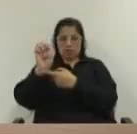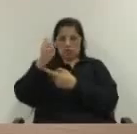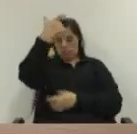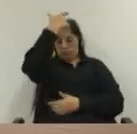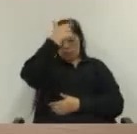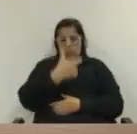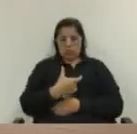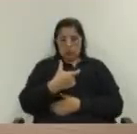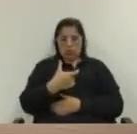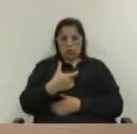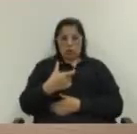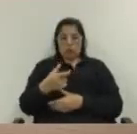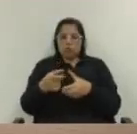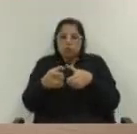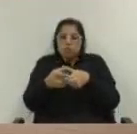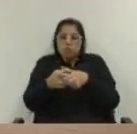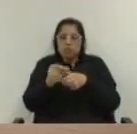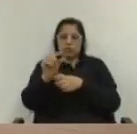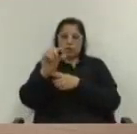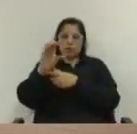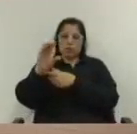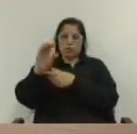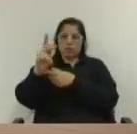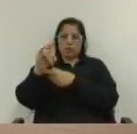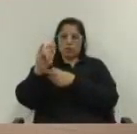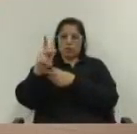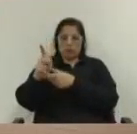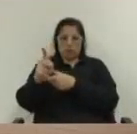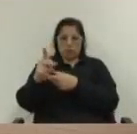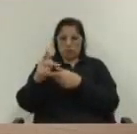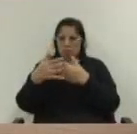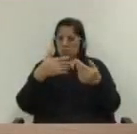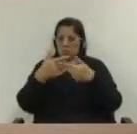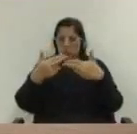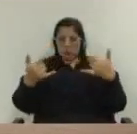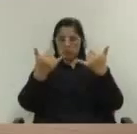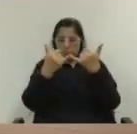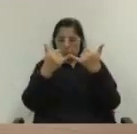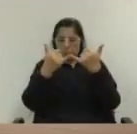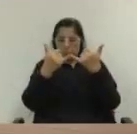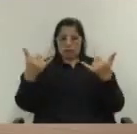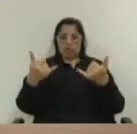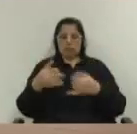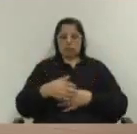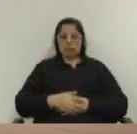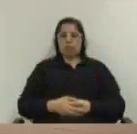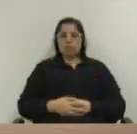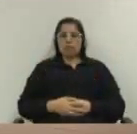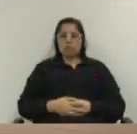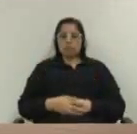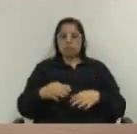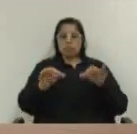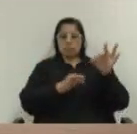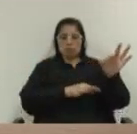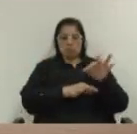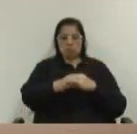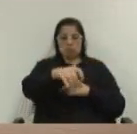outros dispositivos eletrônicos no município de Limeira e da outras providências. Projeto de lei